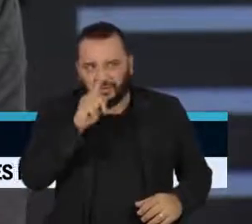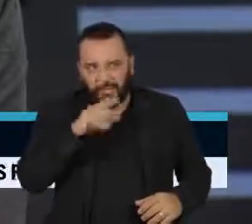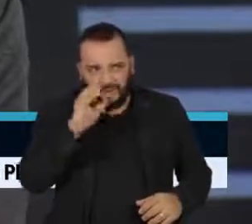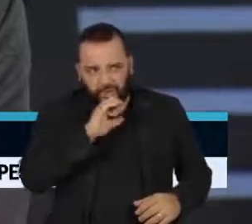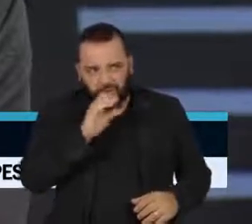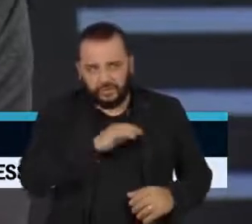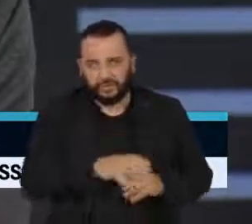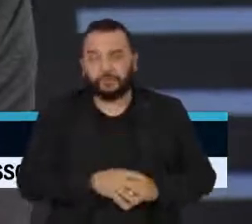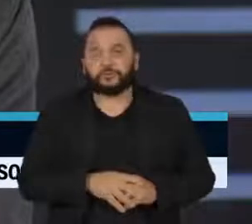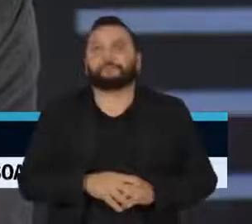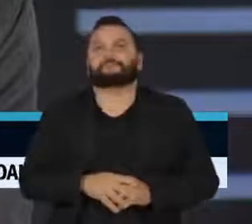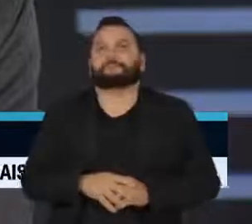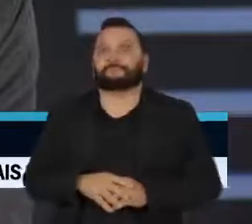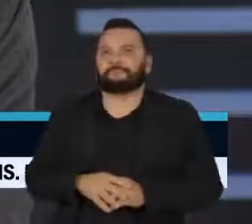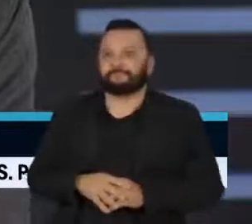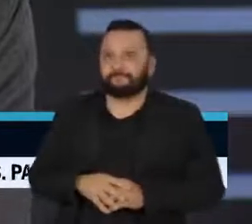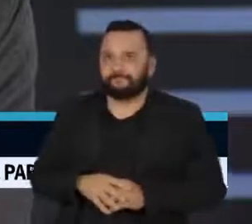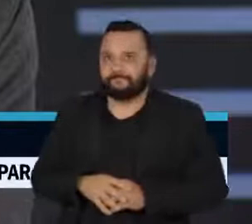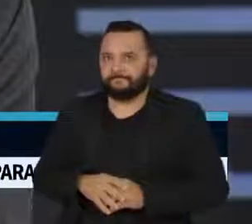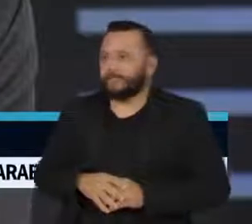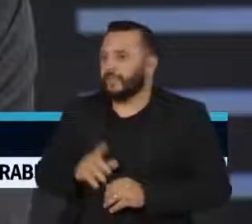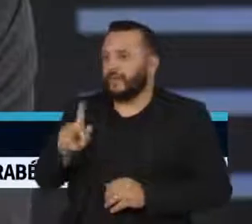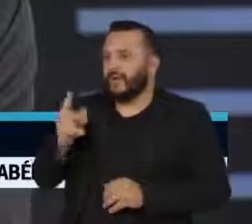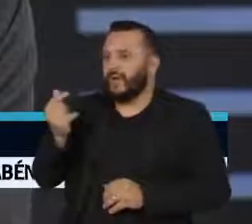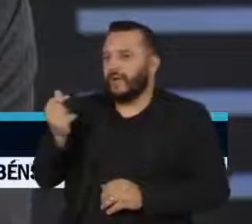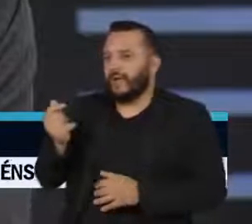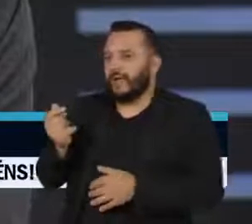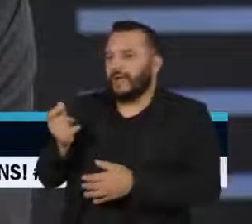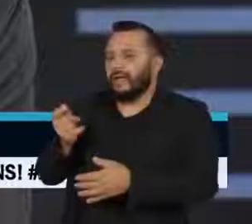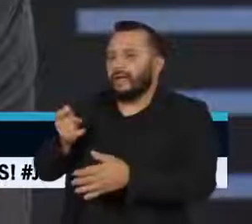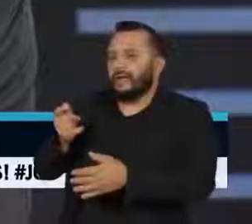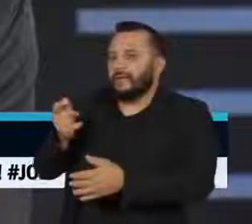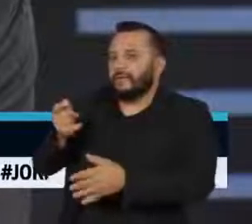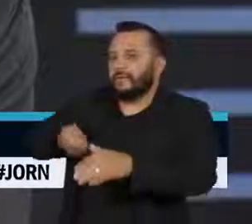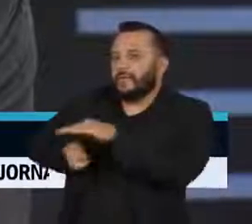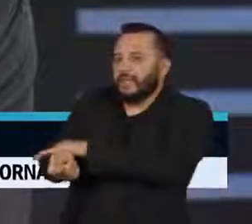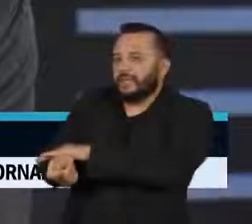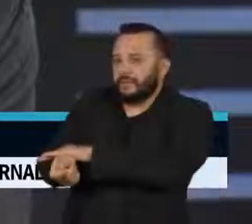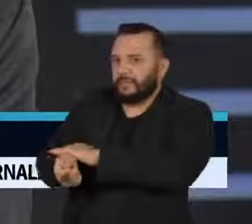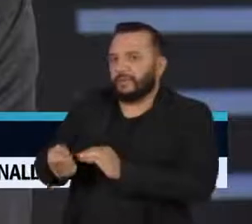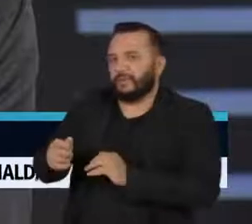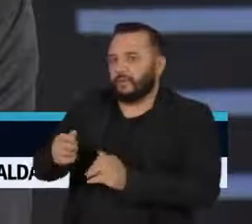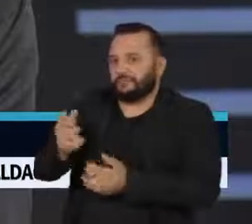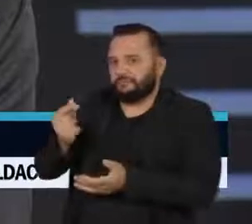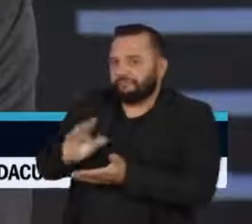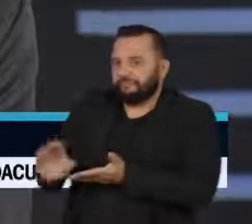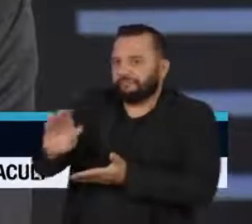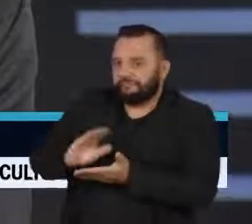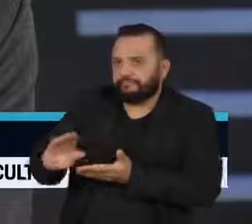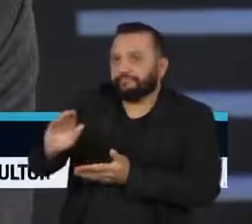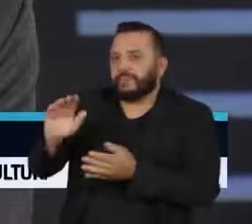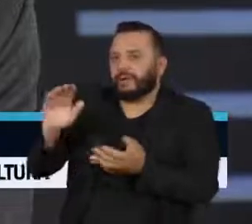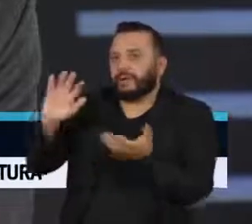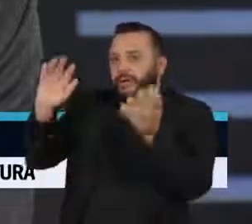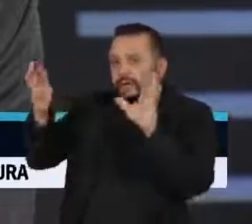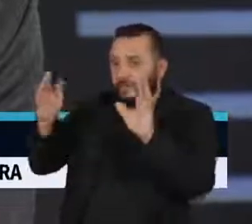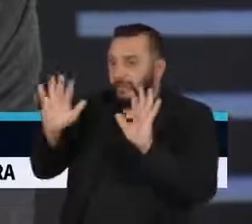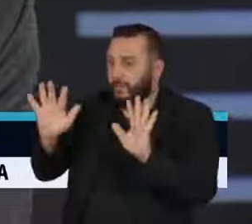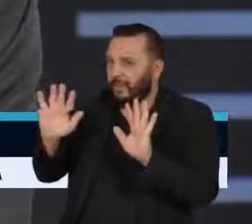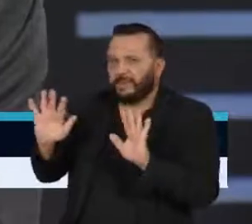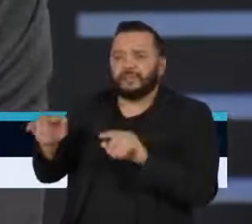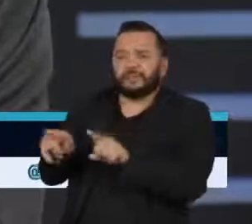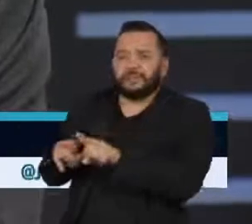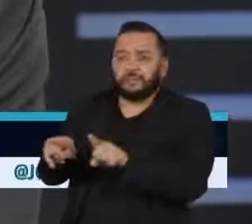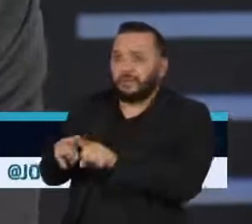Acho que, na verdade, acho que não era nem tanta questão do financiamento, era encontrar mecanismos que fossem efetivos